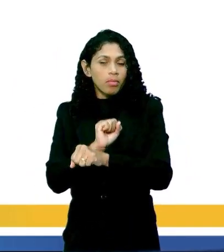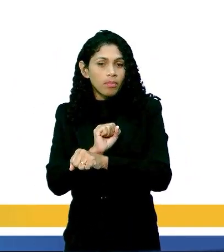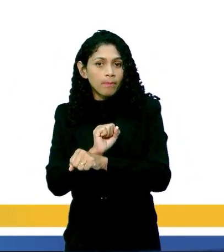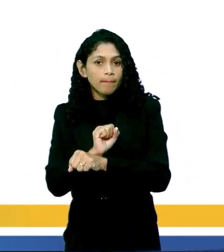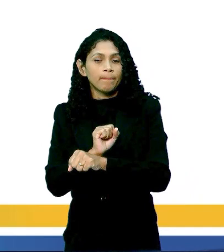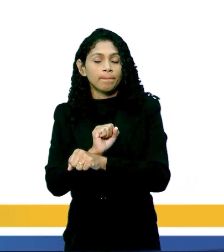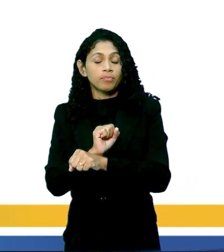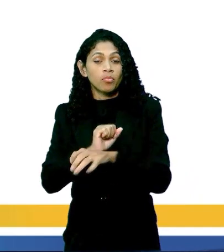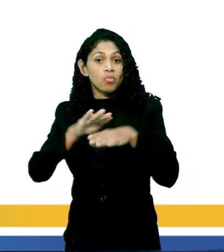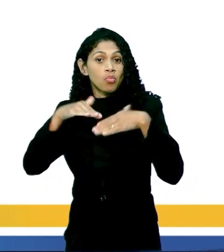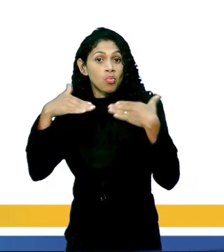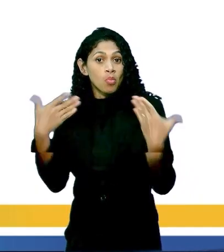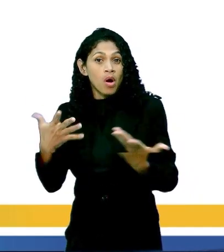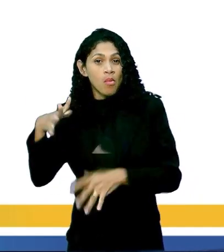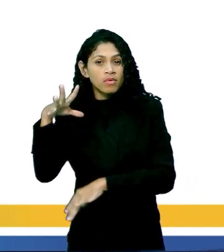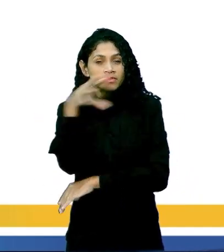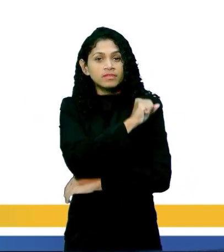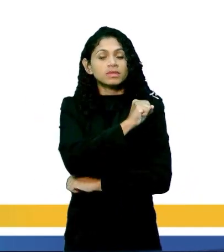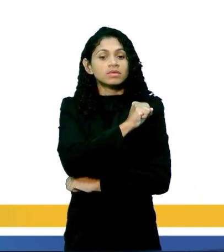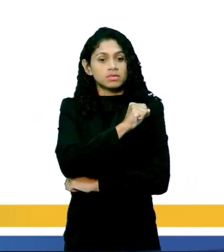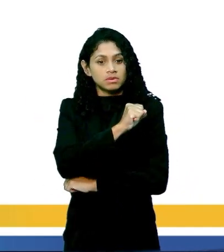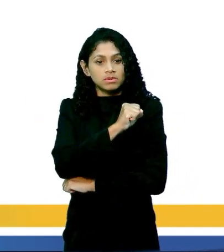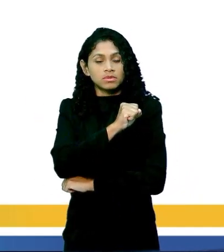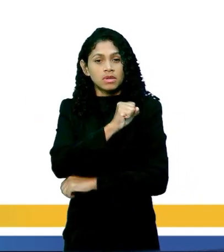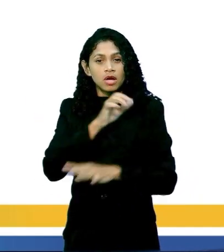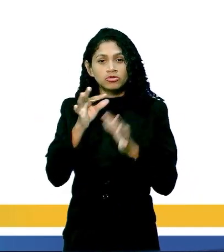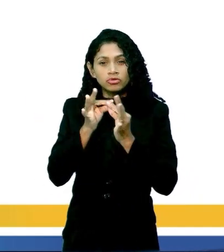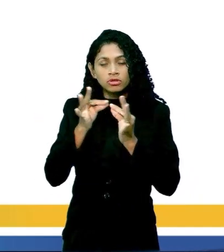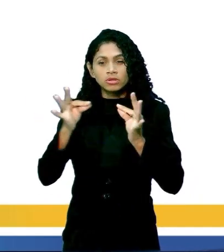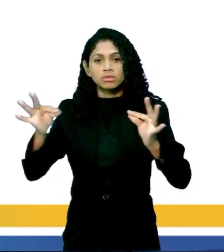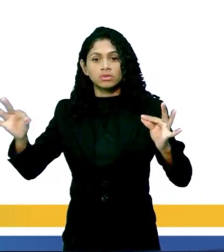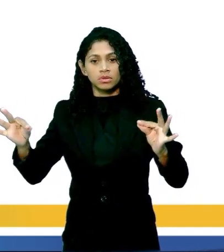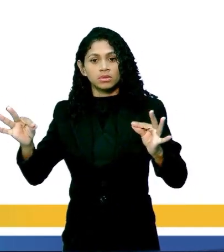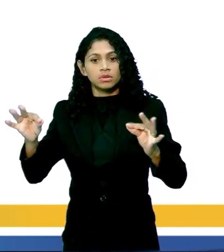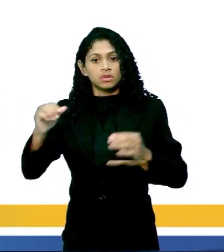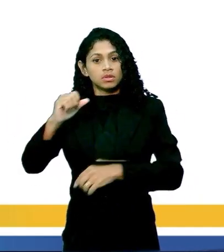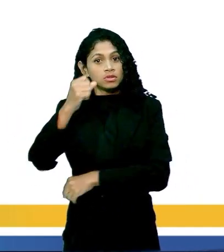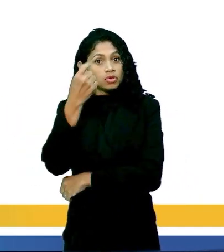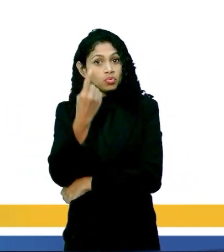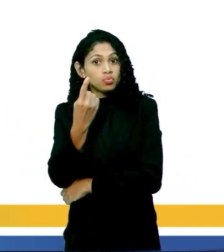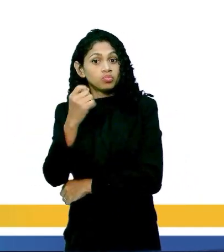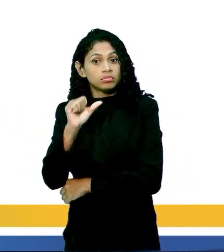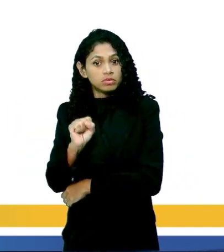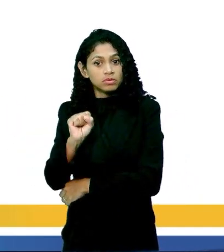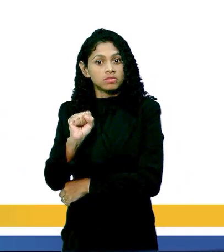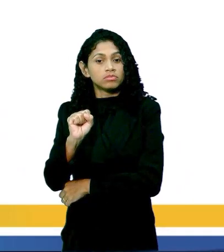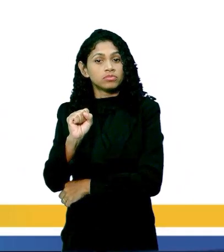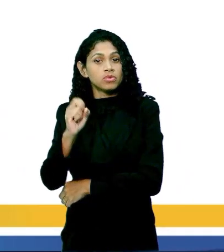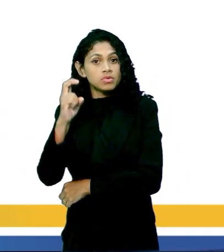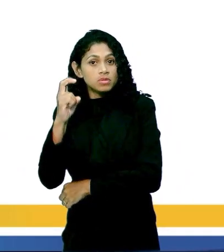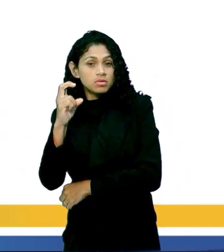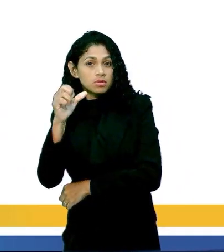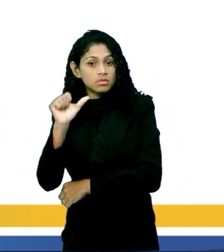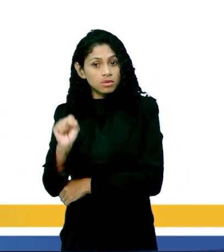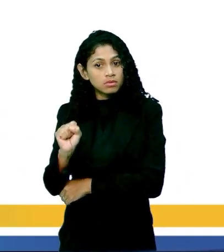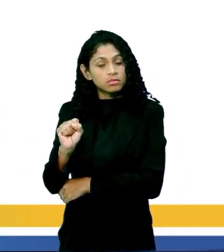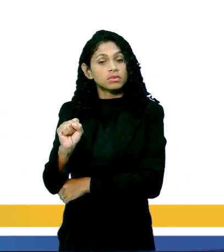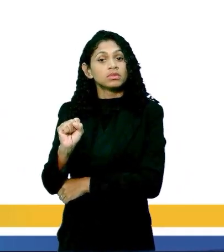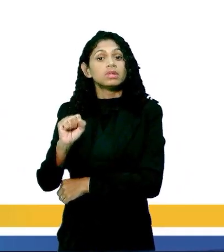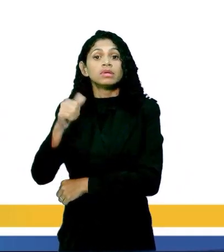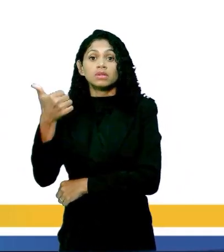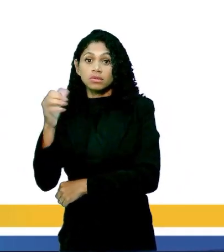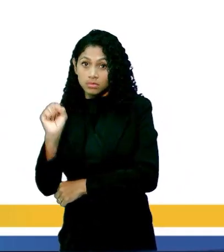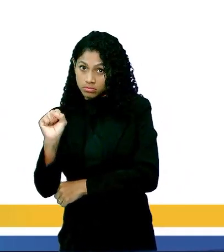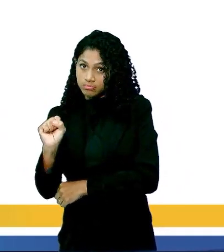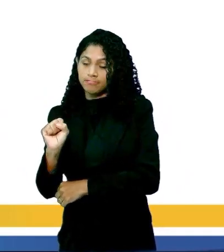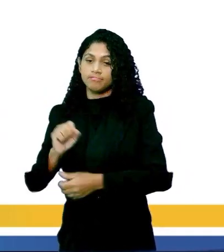qual a velocidade nos instantes de 1 segundo, 5 segundos e 10 segundos. Analisando os dados que são dados na questão, a gente